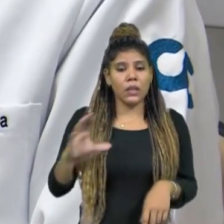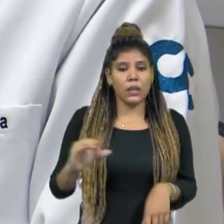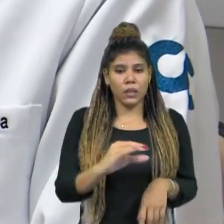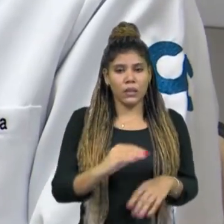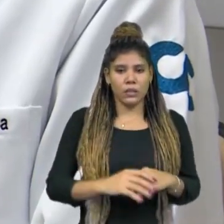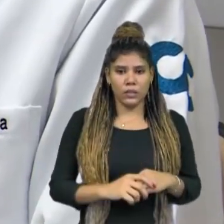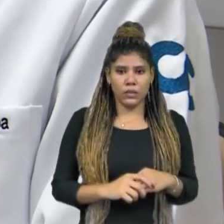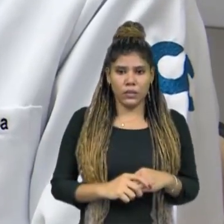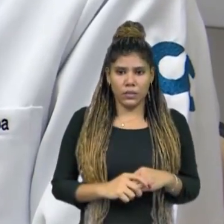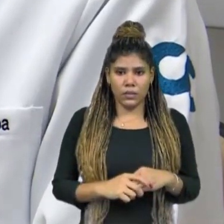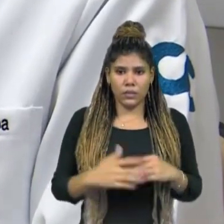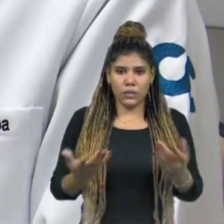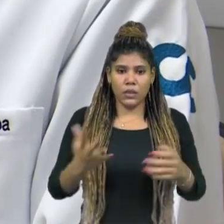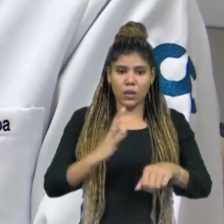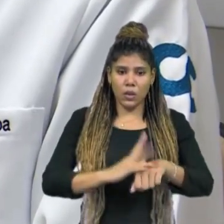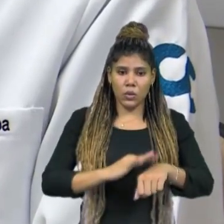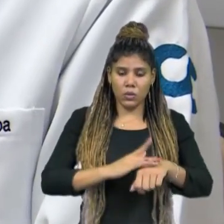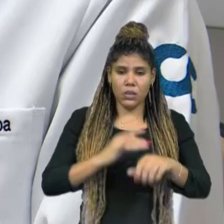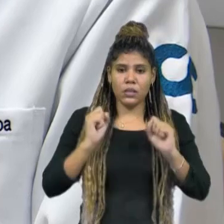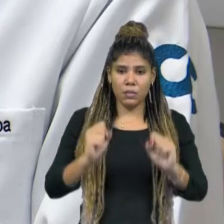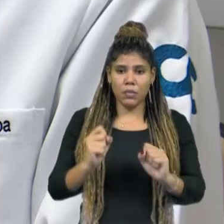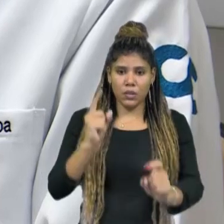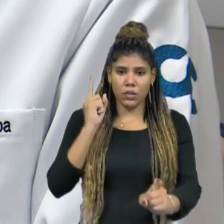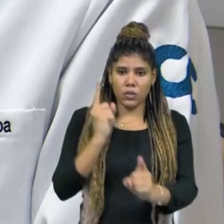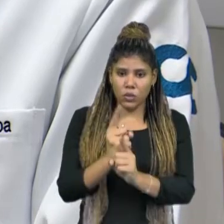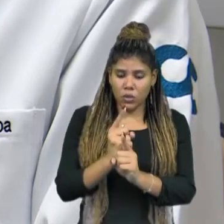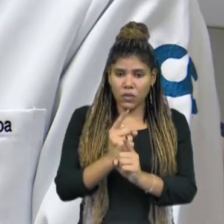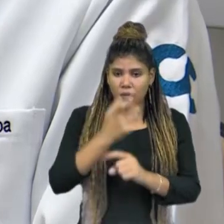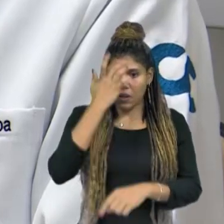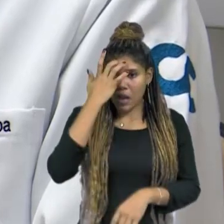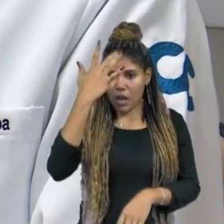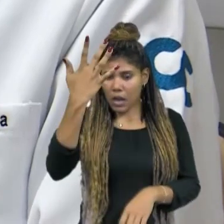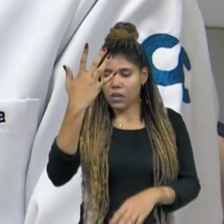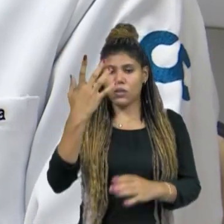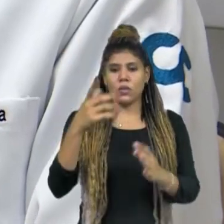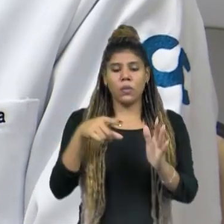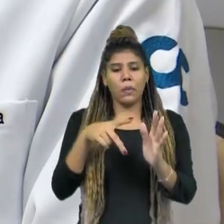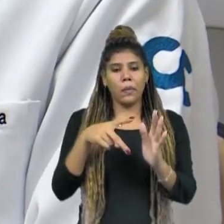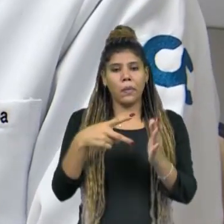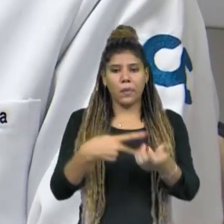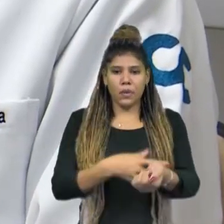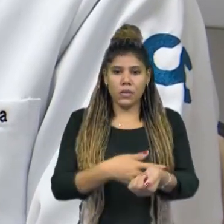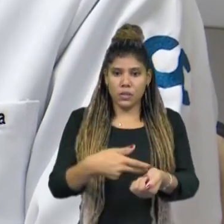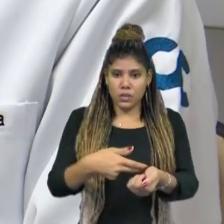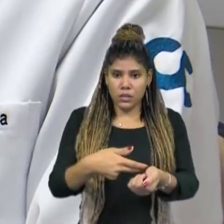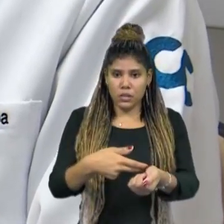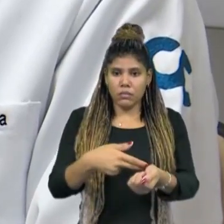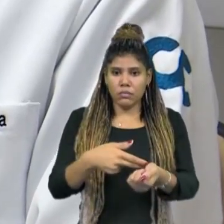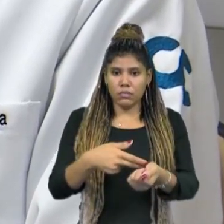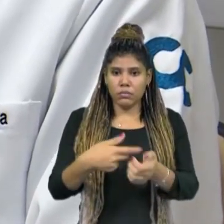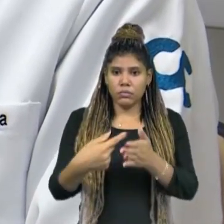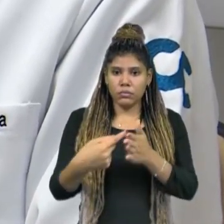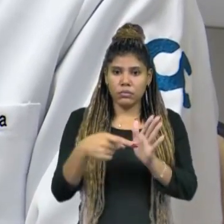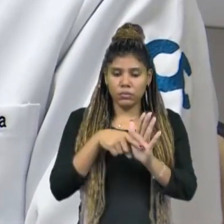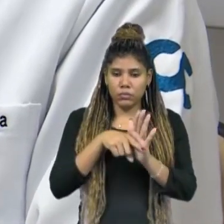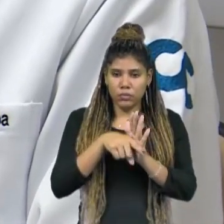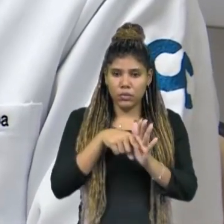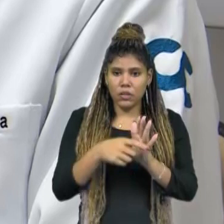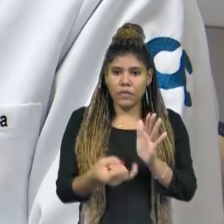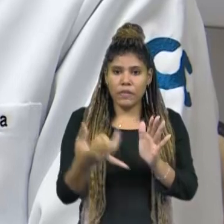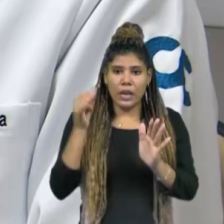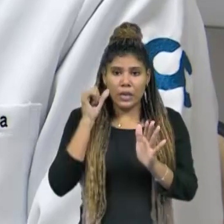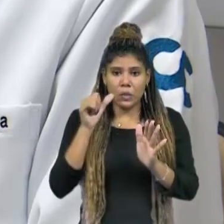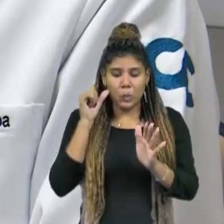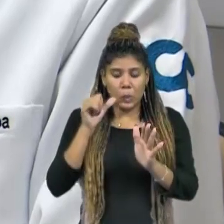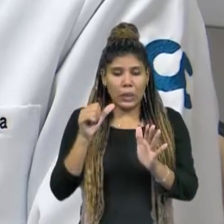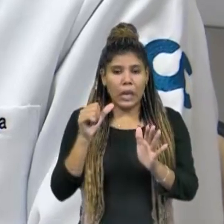apesar de ser uma doença que pode ser diagnosticada facilmente com exame ginecológico, muitas mulheres ainda têm chegado com um estágio